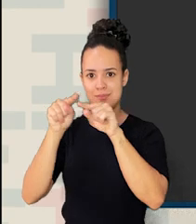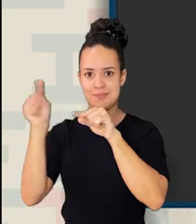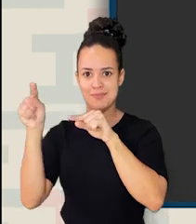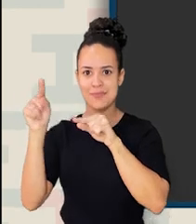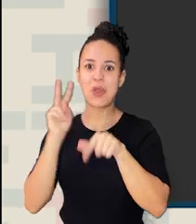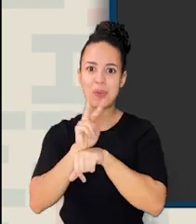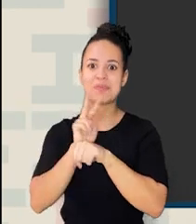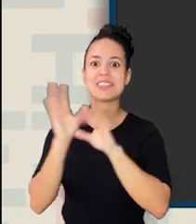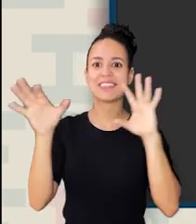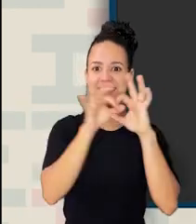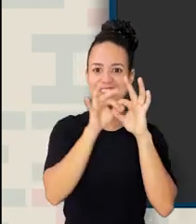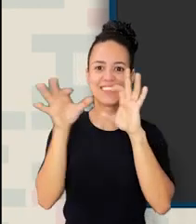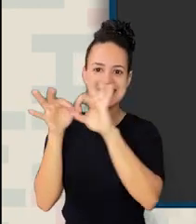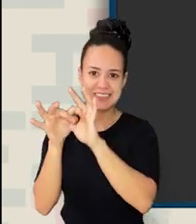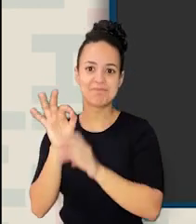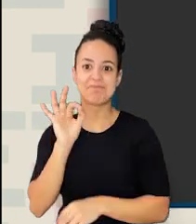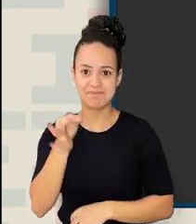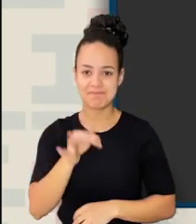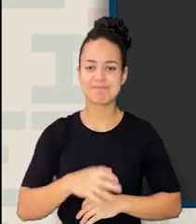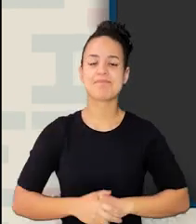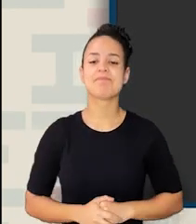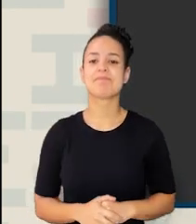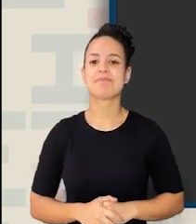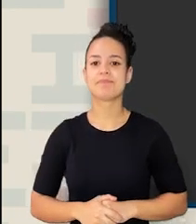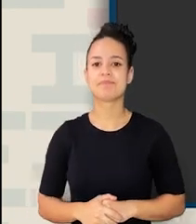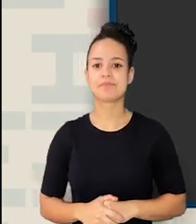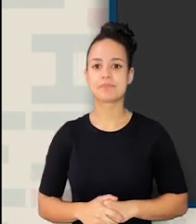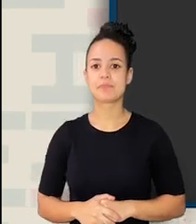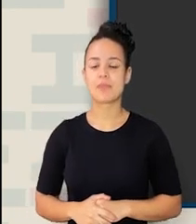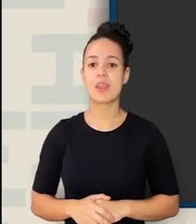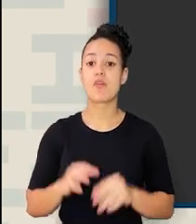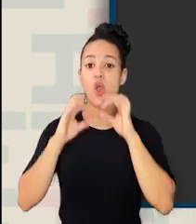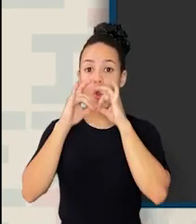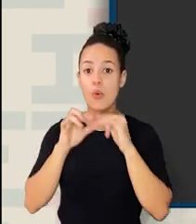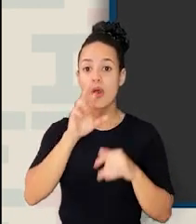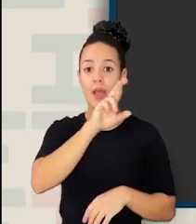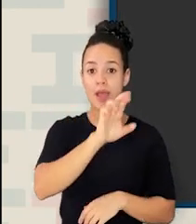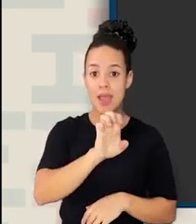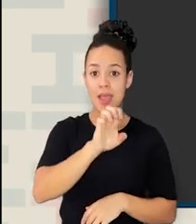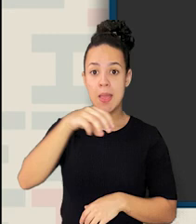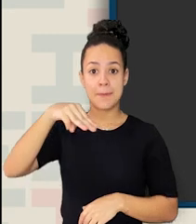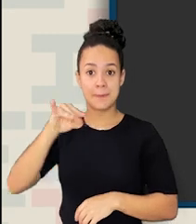notas, né? Entre elas, tá? Então, aqui eu vou tocar a nota Ré e Mi,